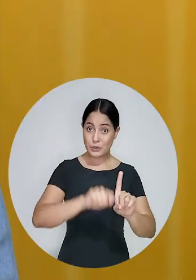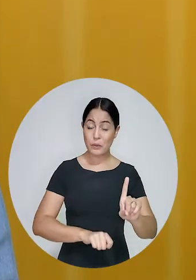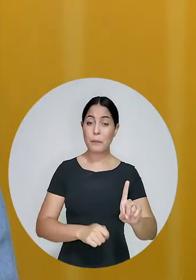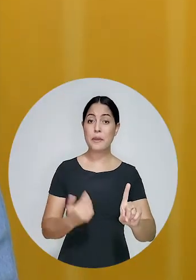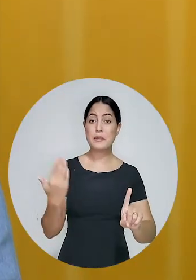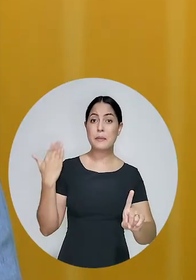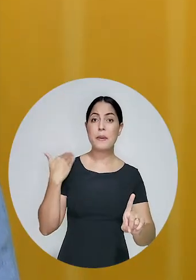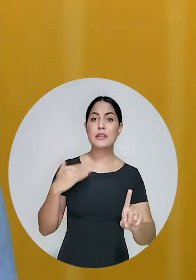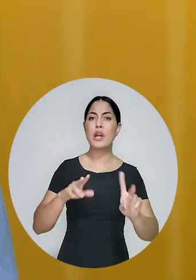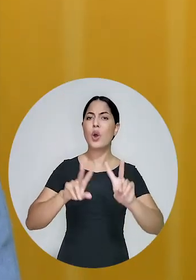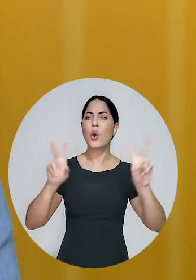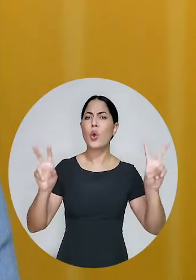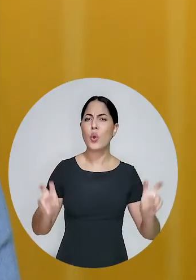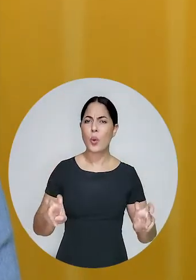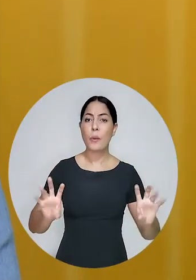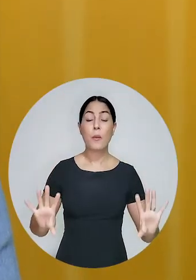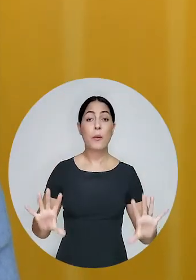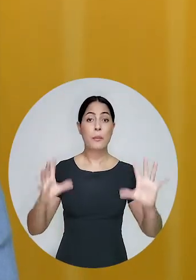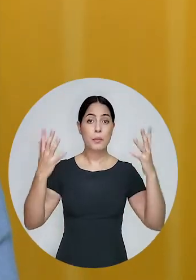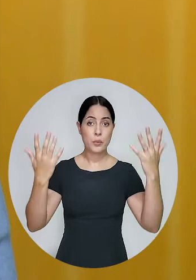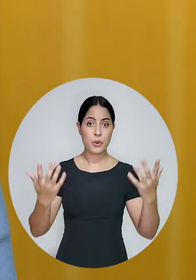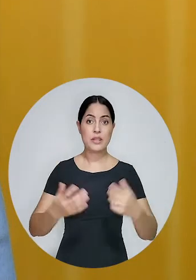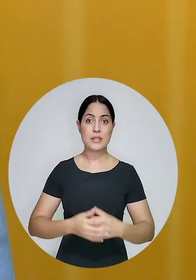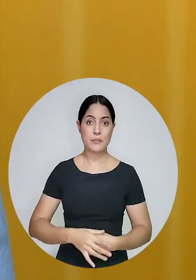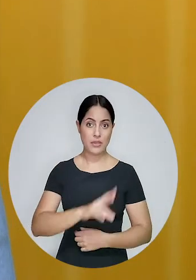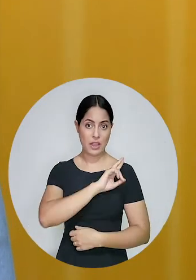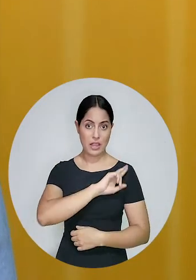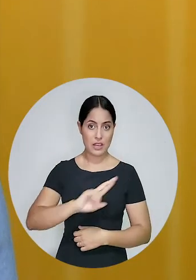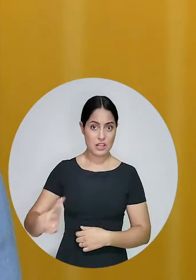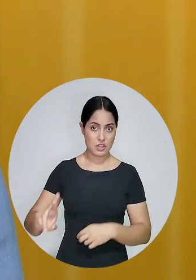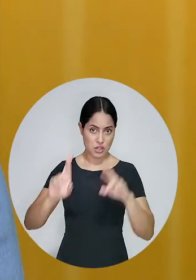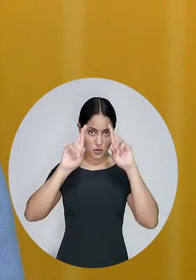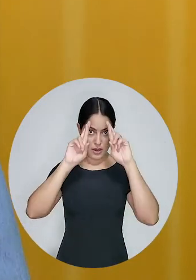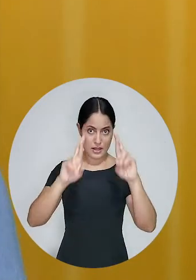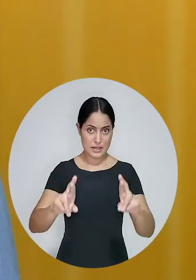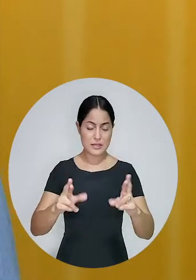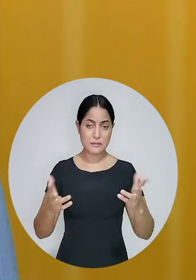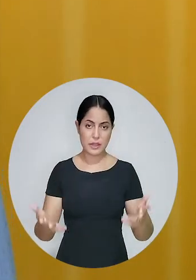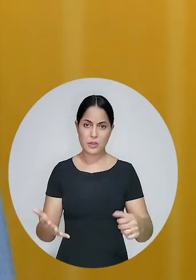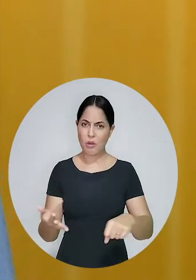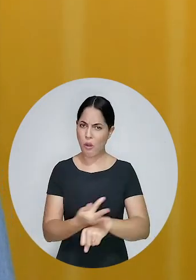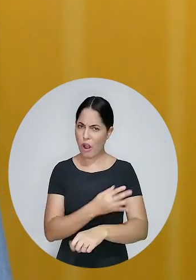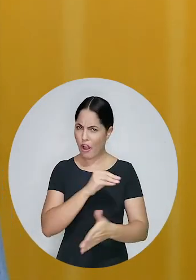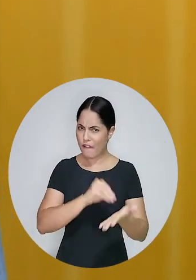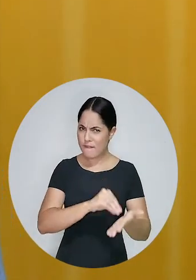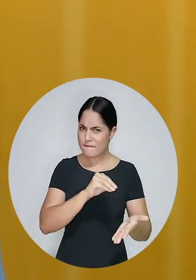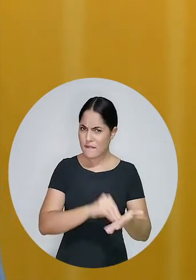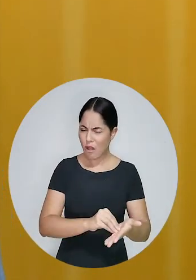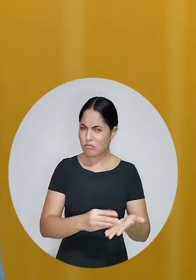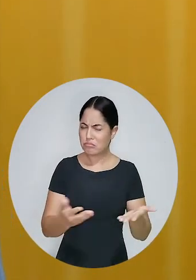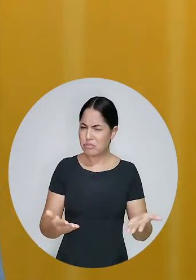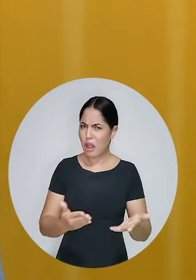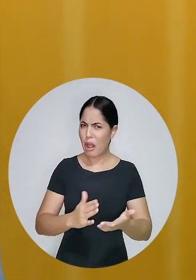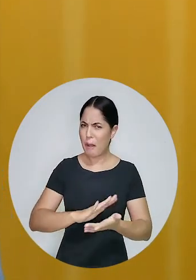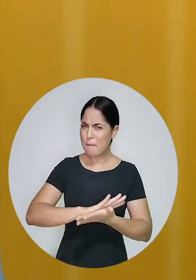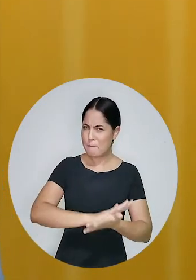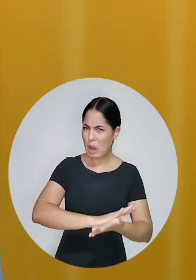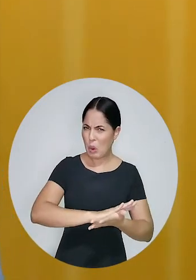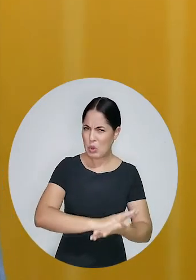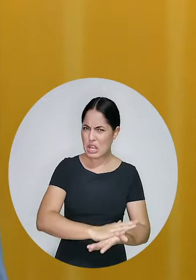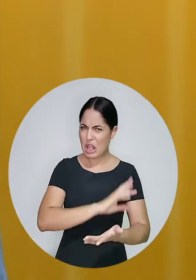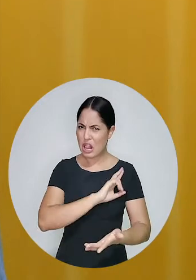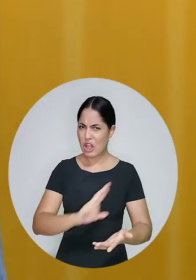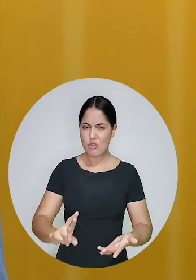foi celebrado o Dia Nacional de Combate à Intolerância Religiosa. O objetivo da data é alertar a população para o perigo